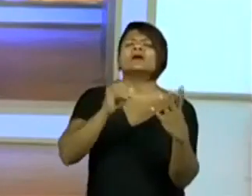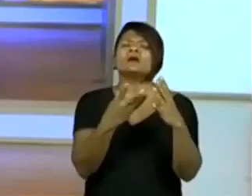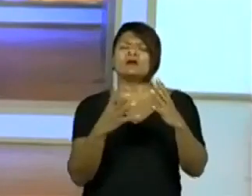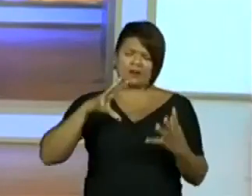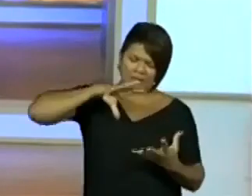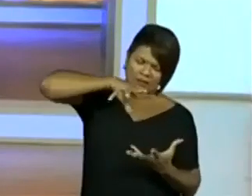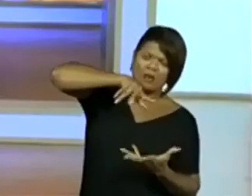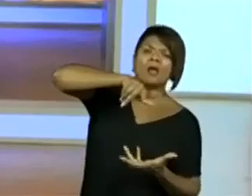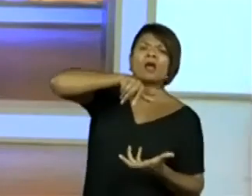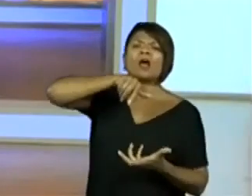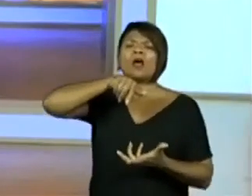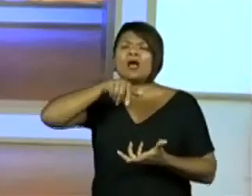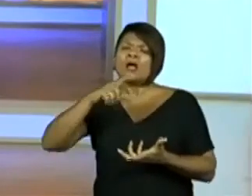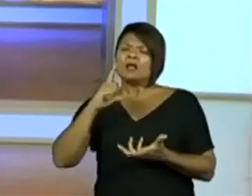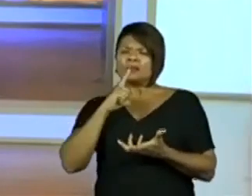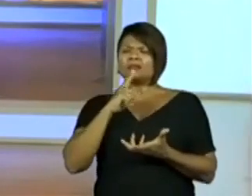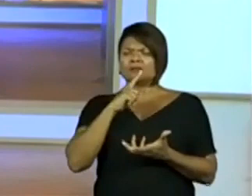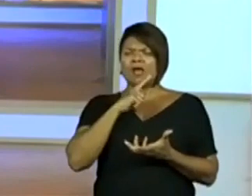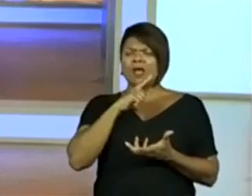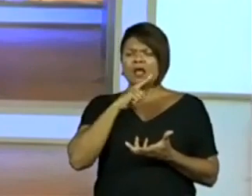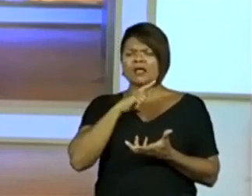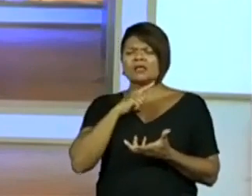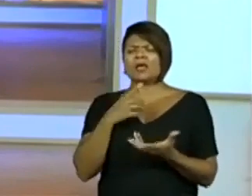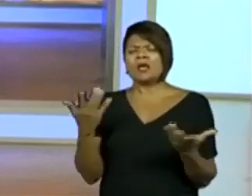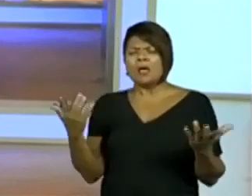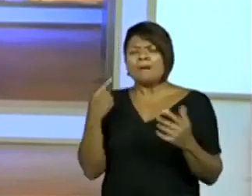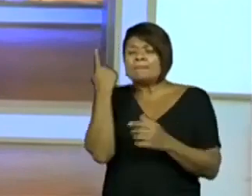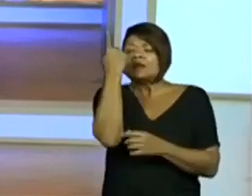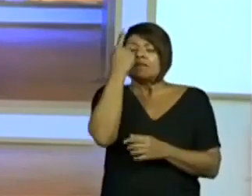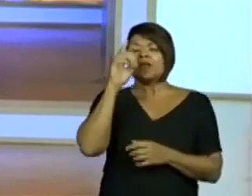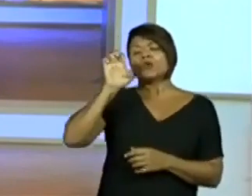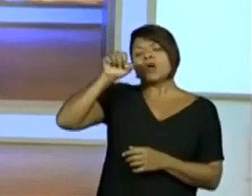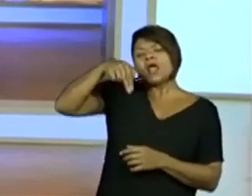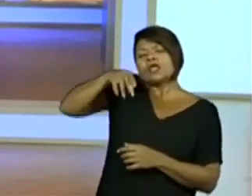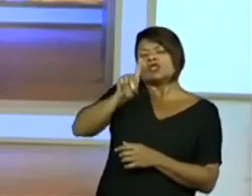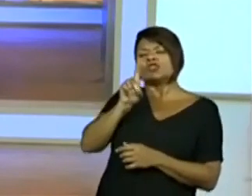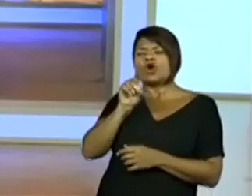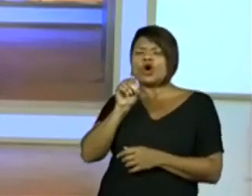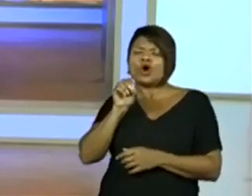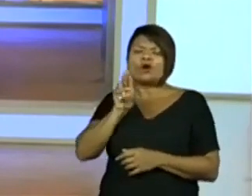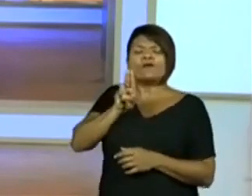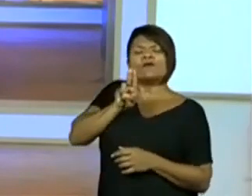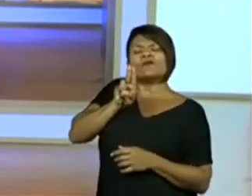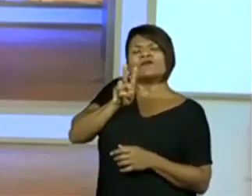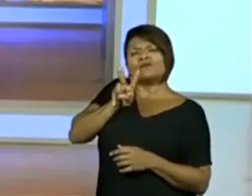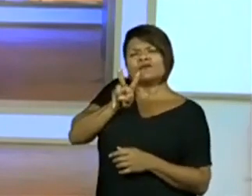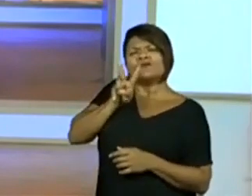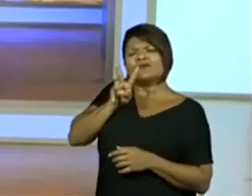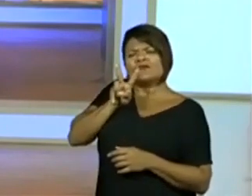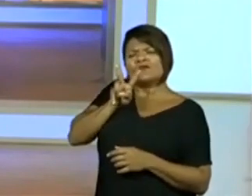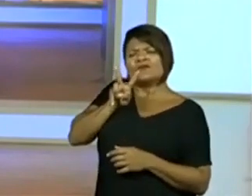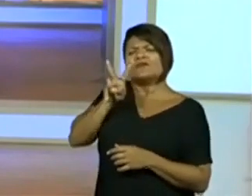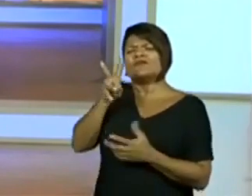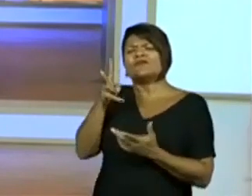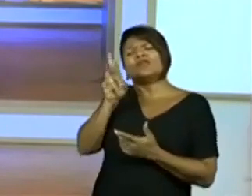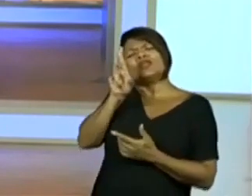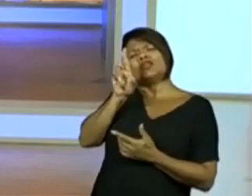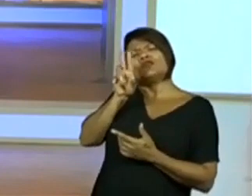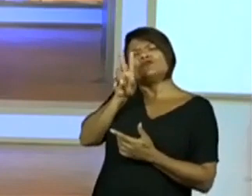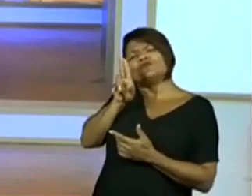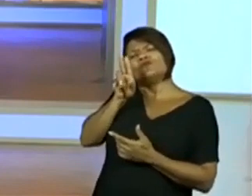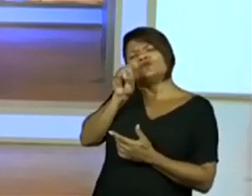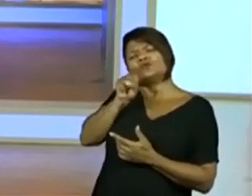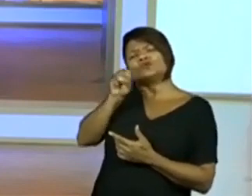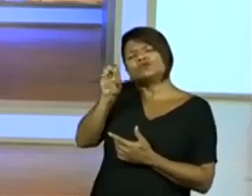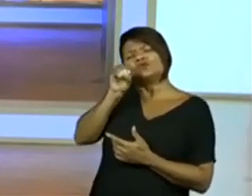nasceu Nhanderuvussu, o primeiro ser humano. Mas ele não tinha a forma, o corpo que nós